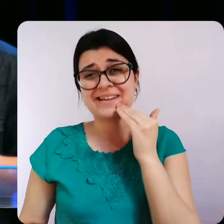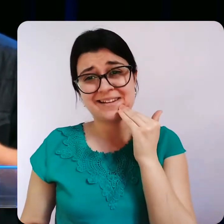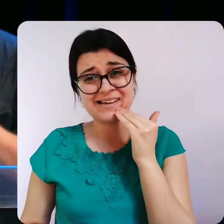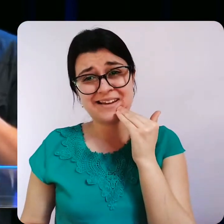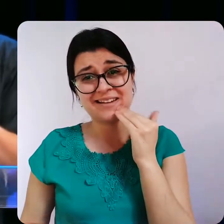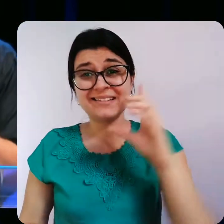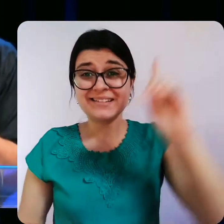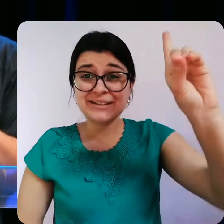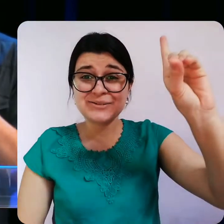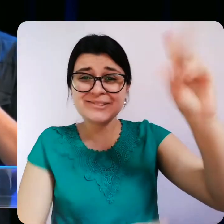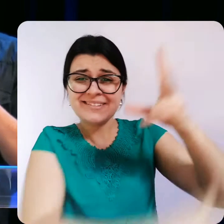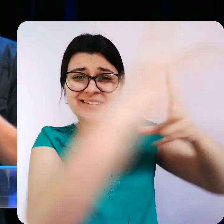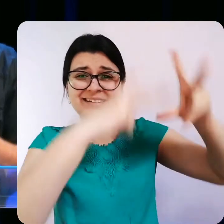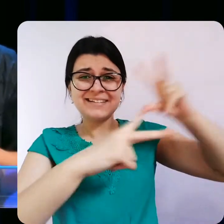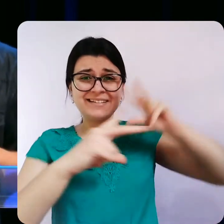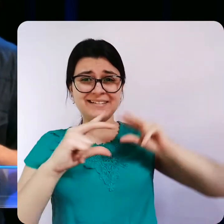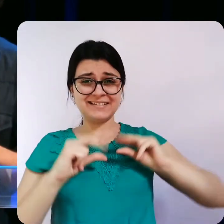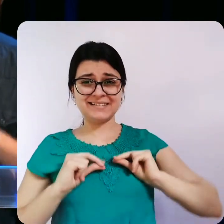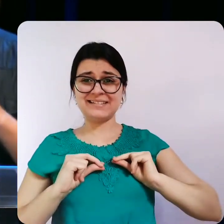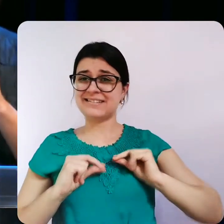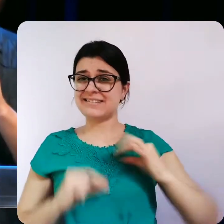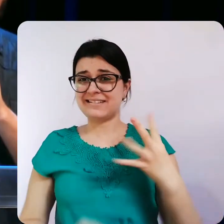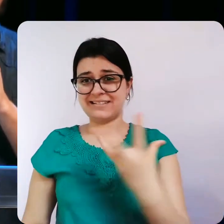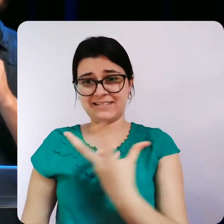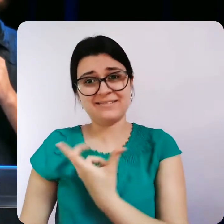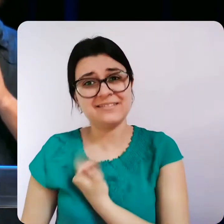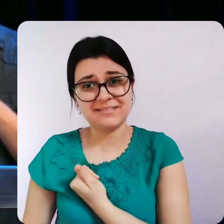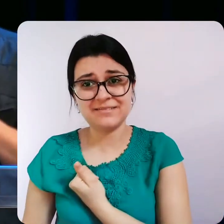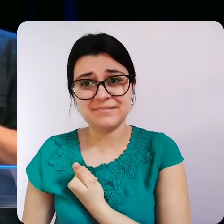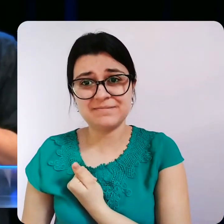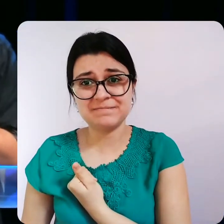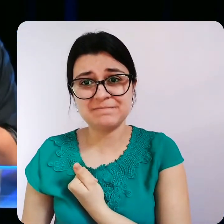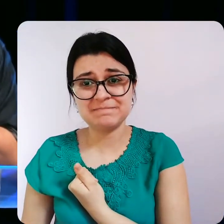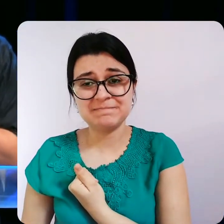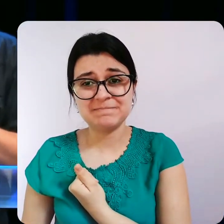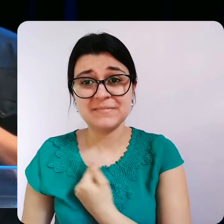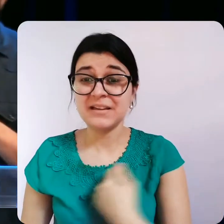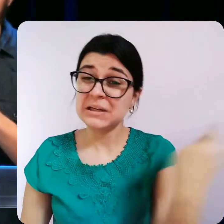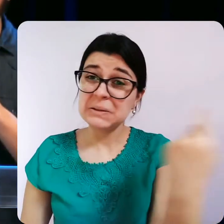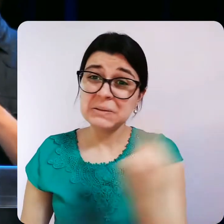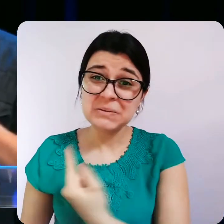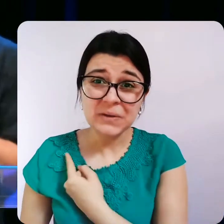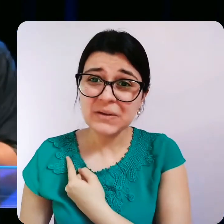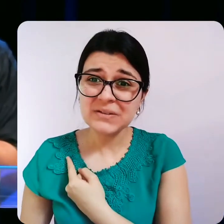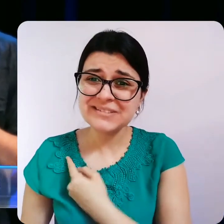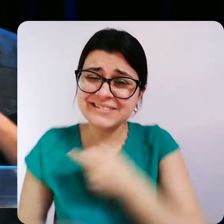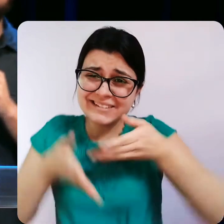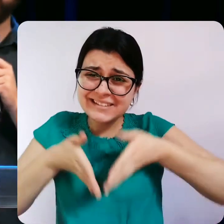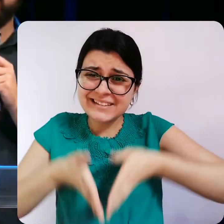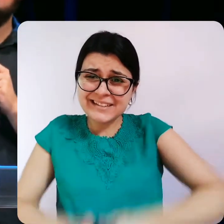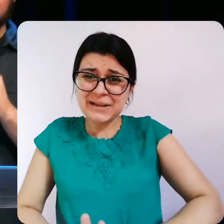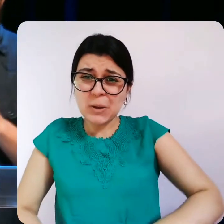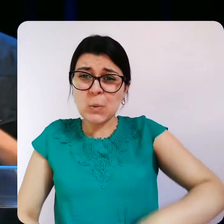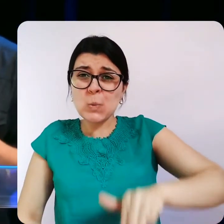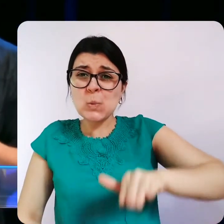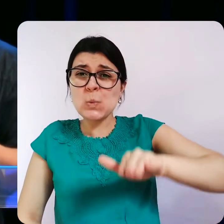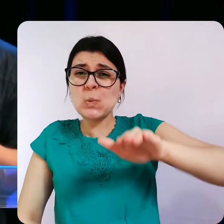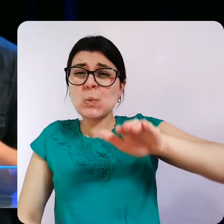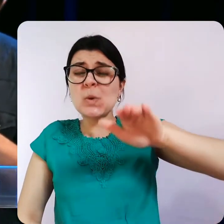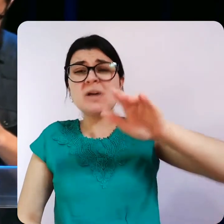com o apóstolo Paulo, a escravidão é o nosso estado natural. Nós somos escravos da lei, somos escravos